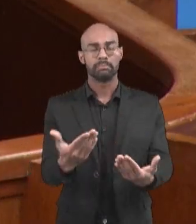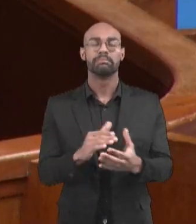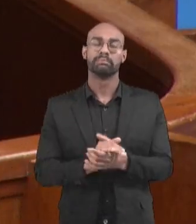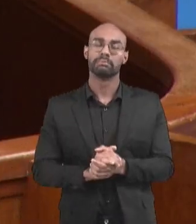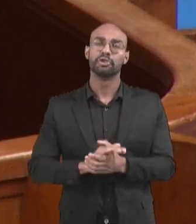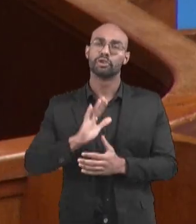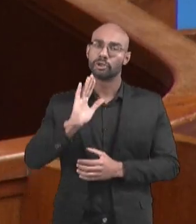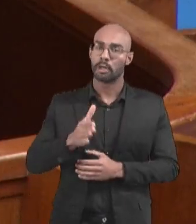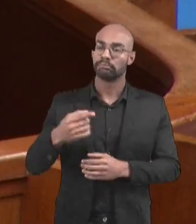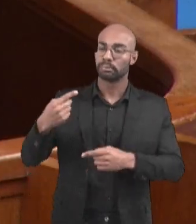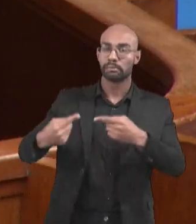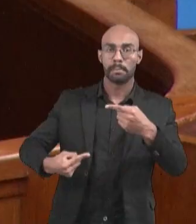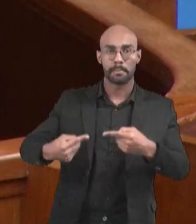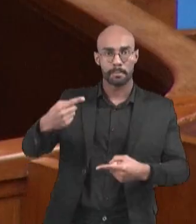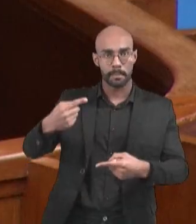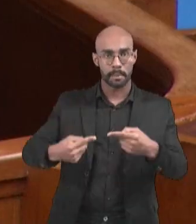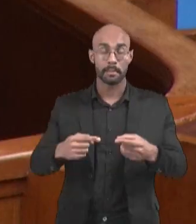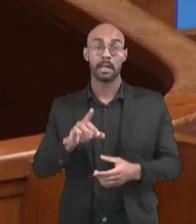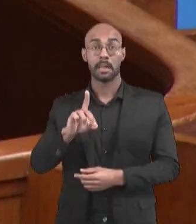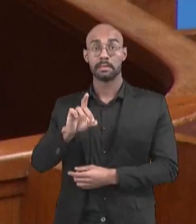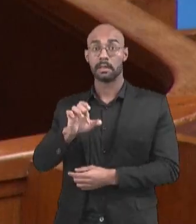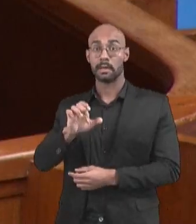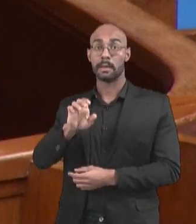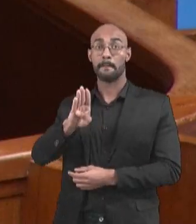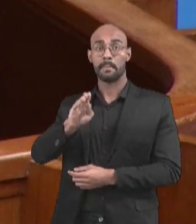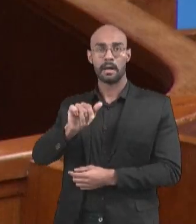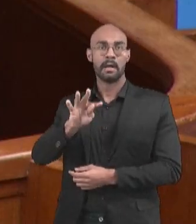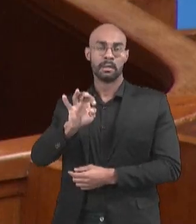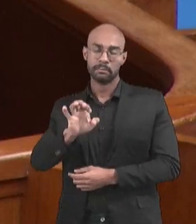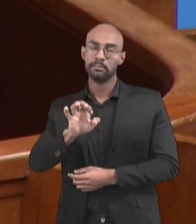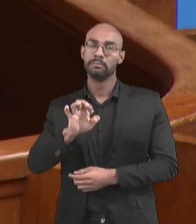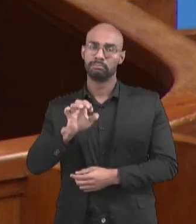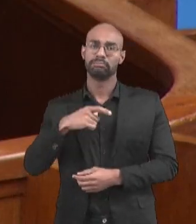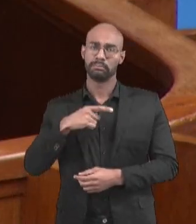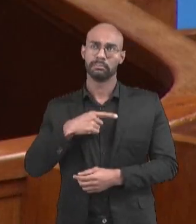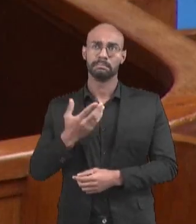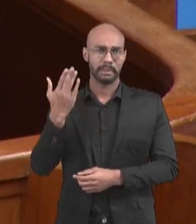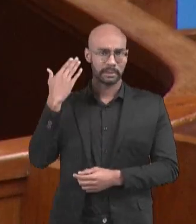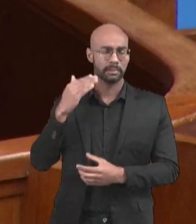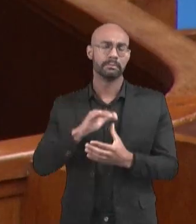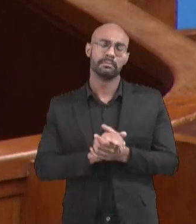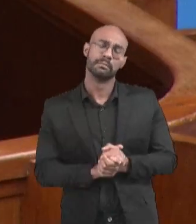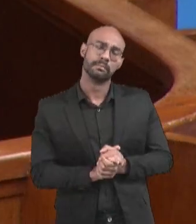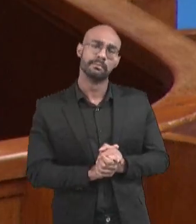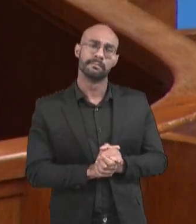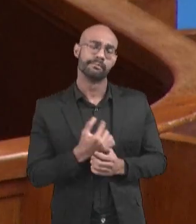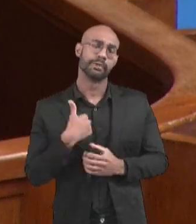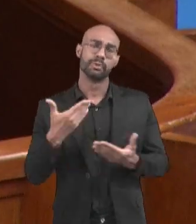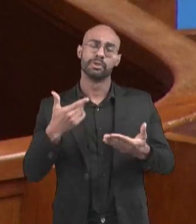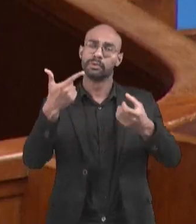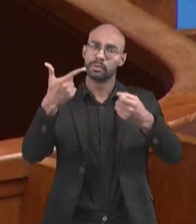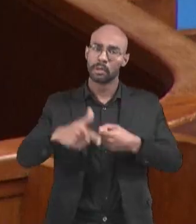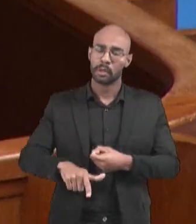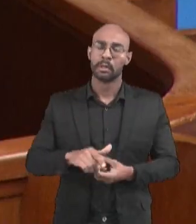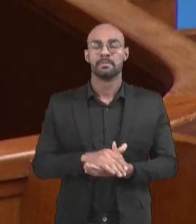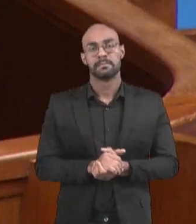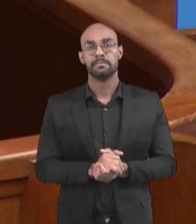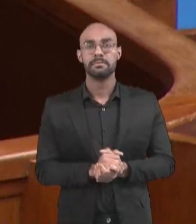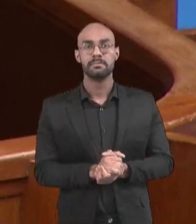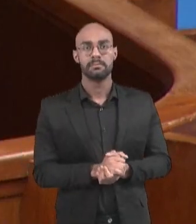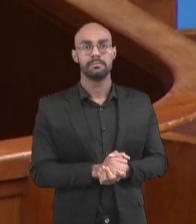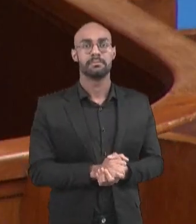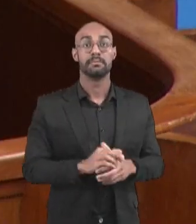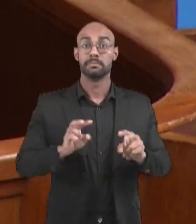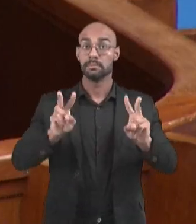foi debatido há vários dias aqui nessa casa, e eu quis interferir nesse assunto,